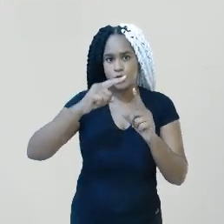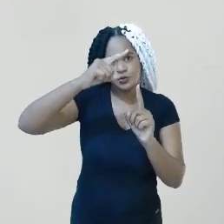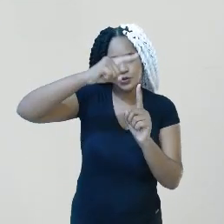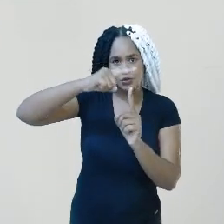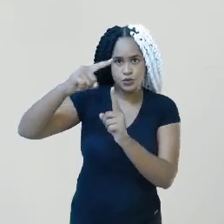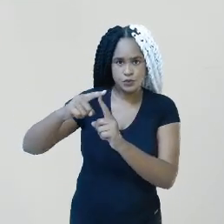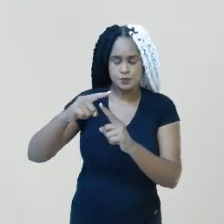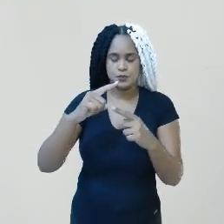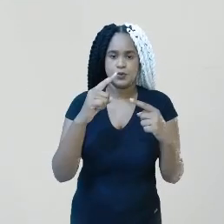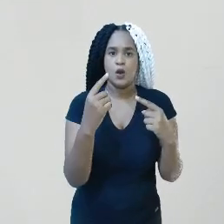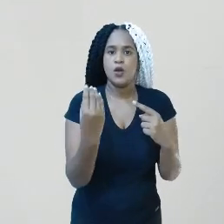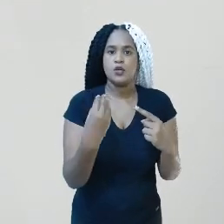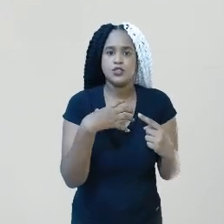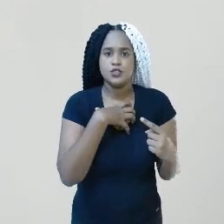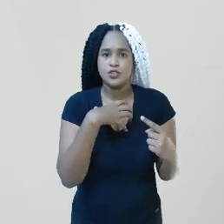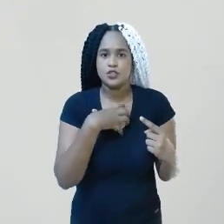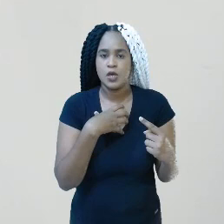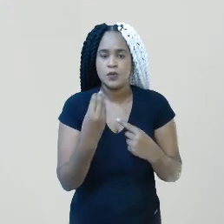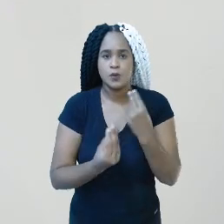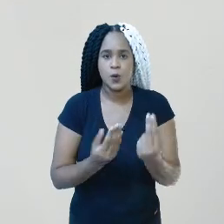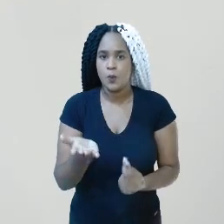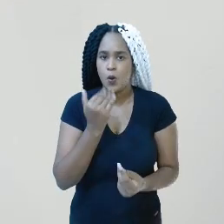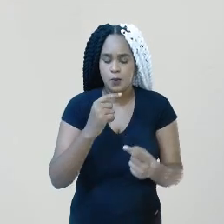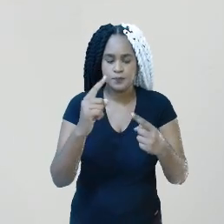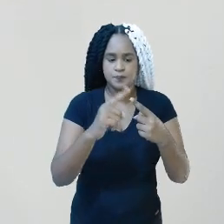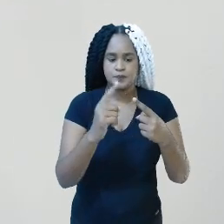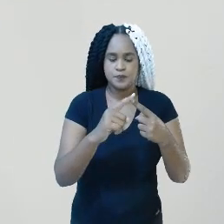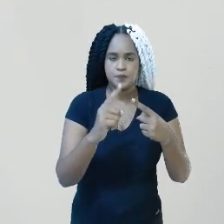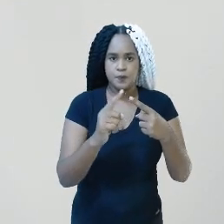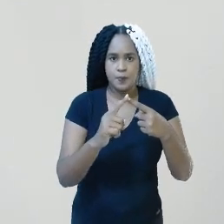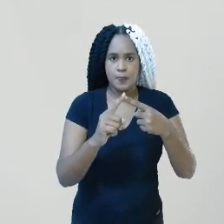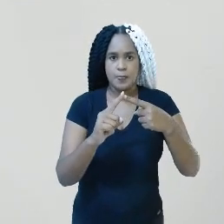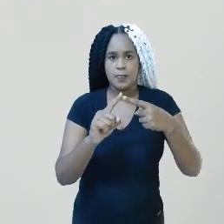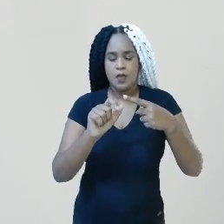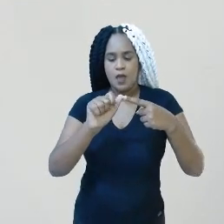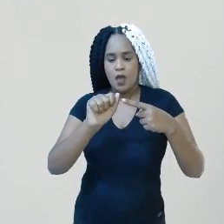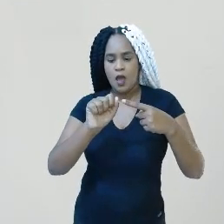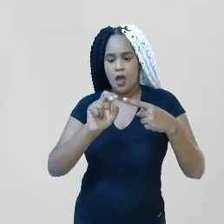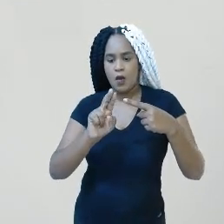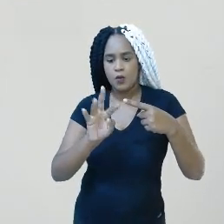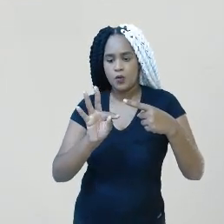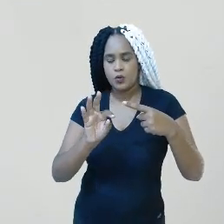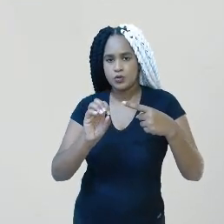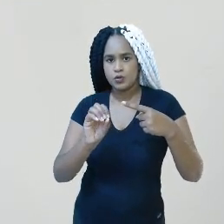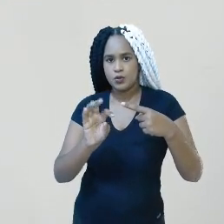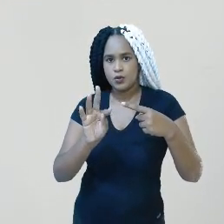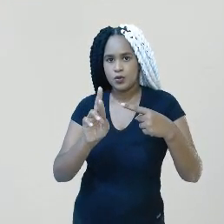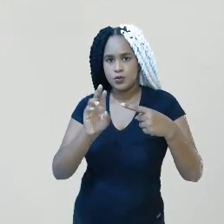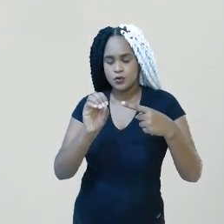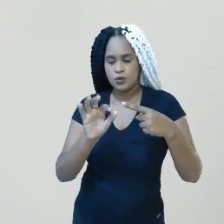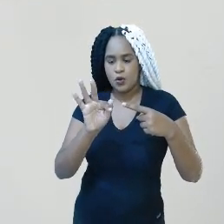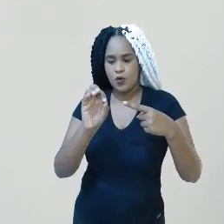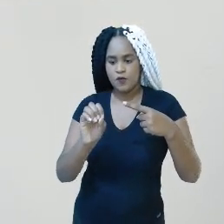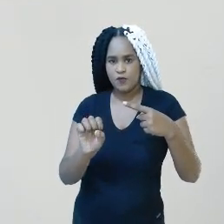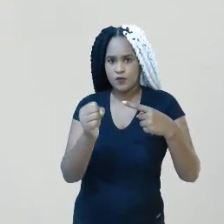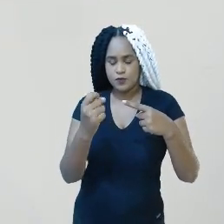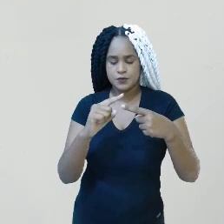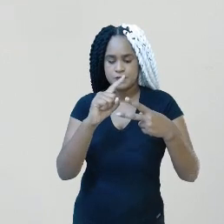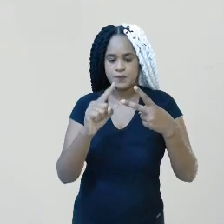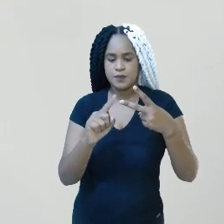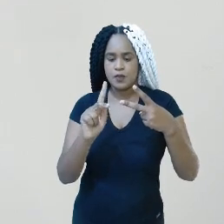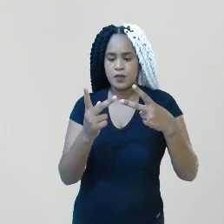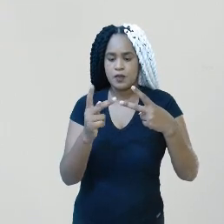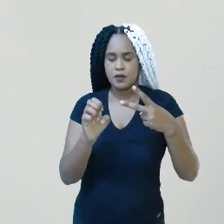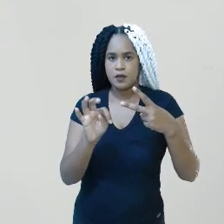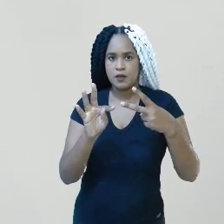com a forma como eles se alimentam. Então, nós temos os seres que são chamados autótrofos e os seres chamados